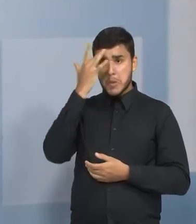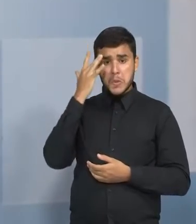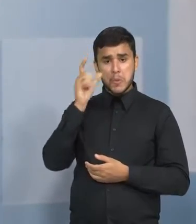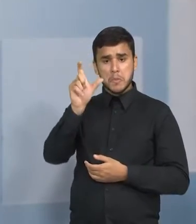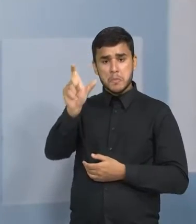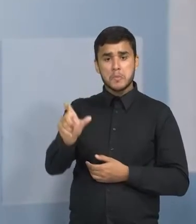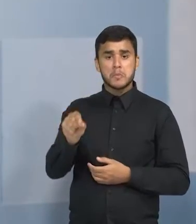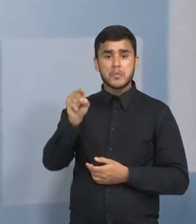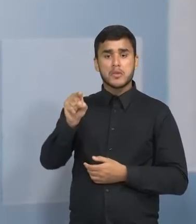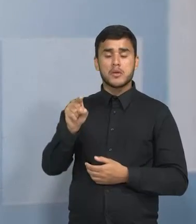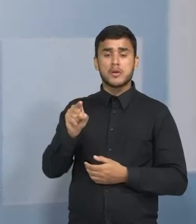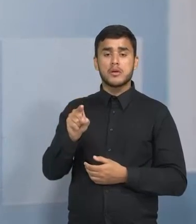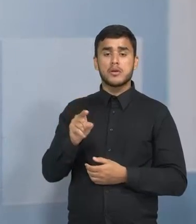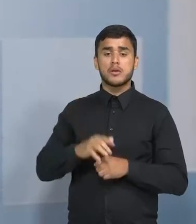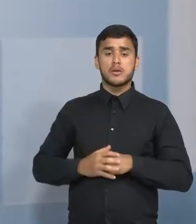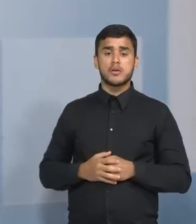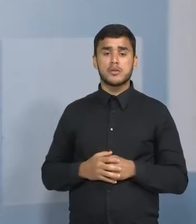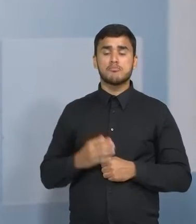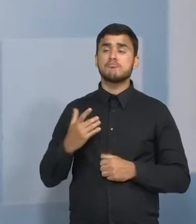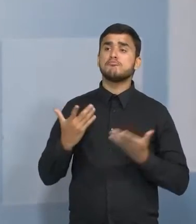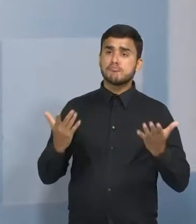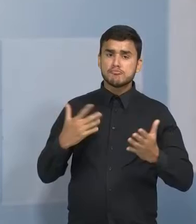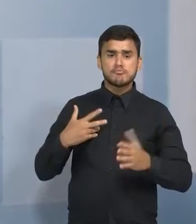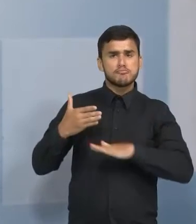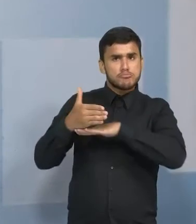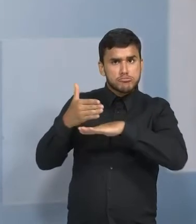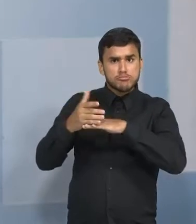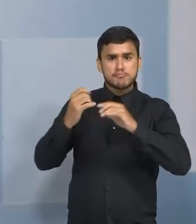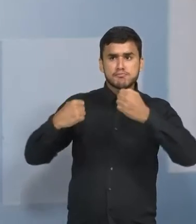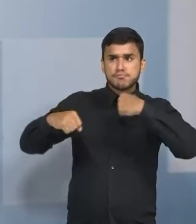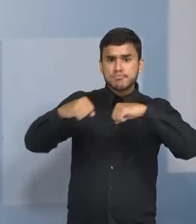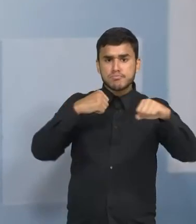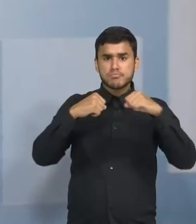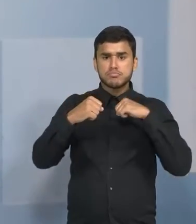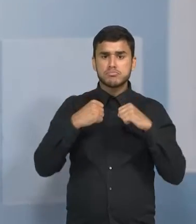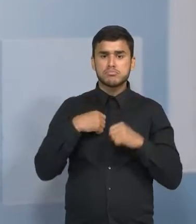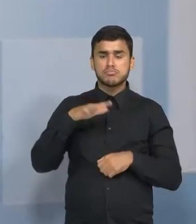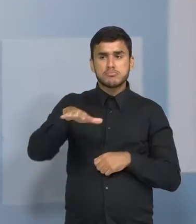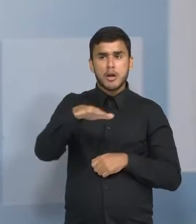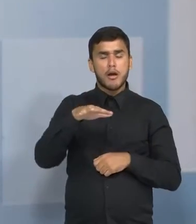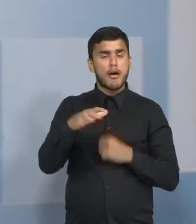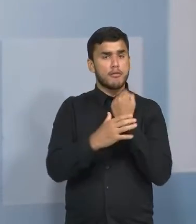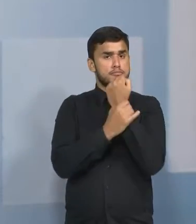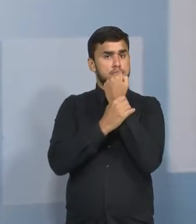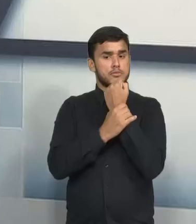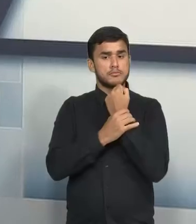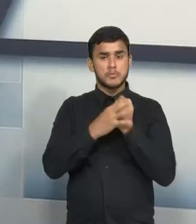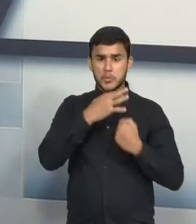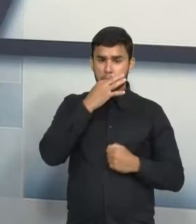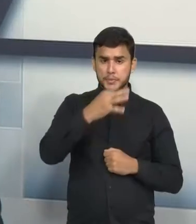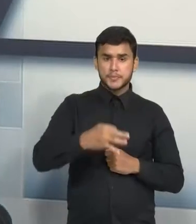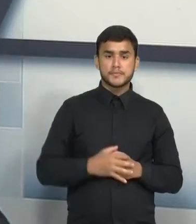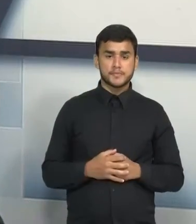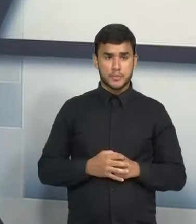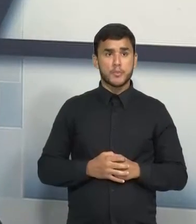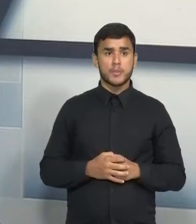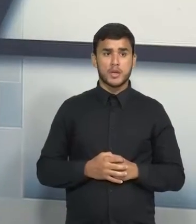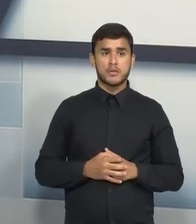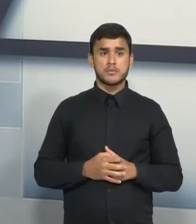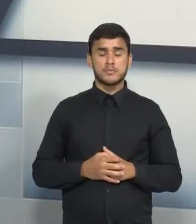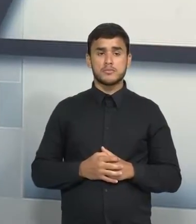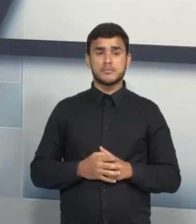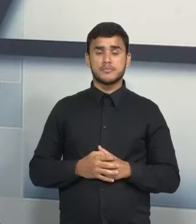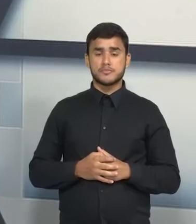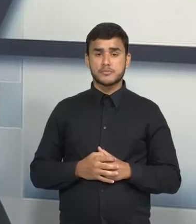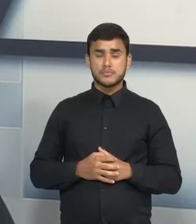pessoa mais presente nos debates acalorados da casa. E é importante